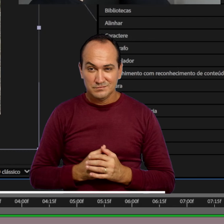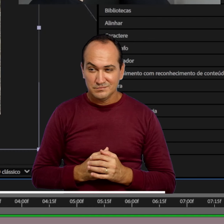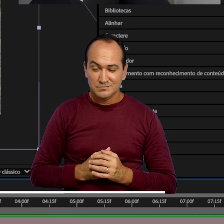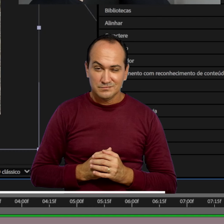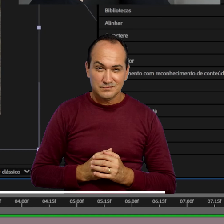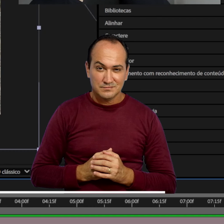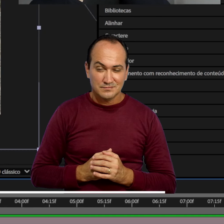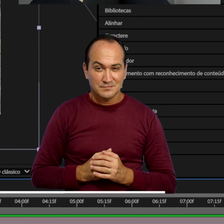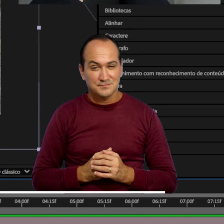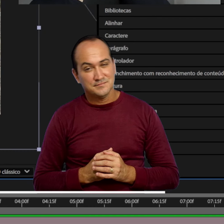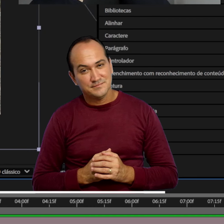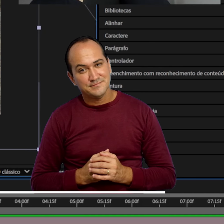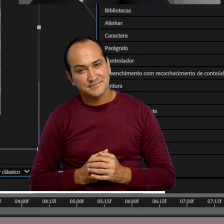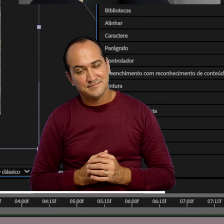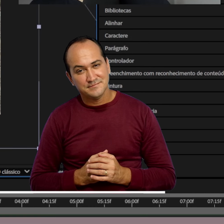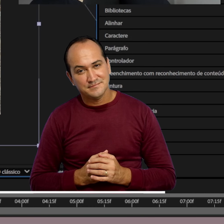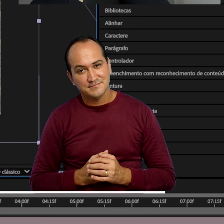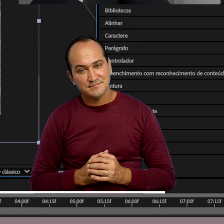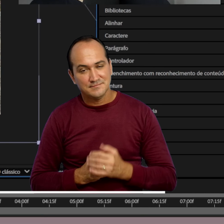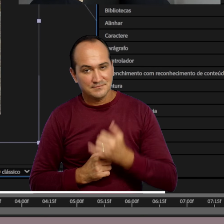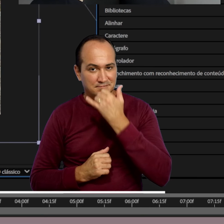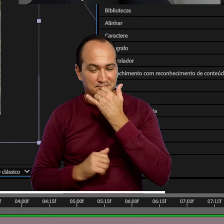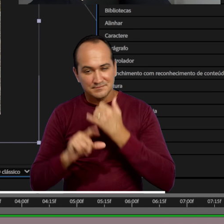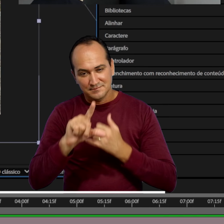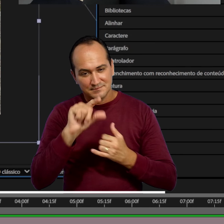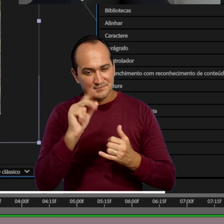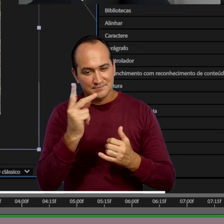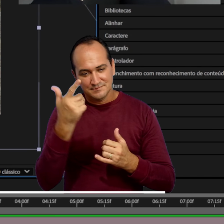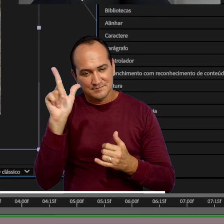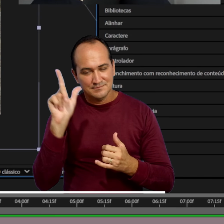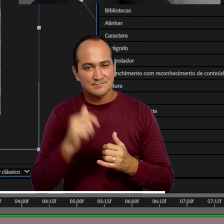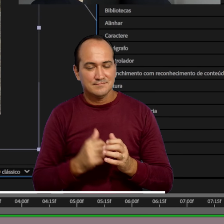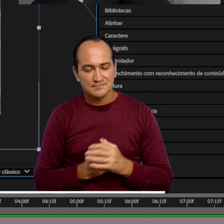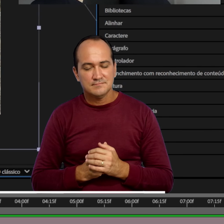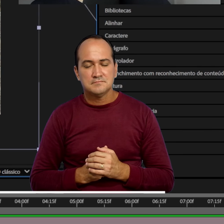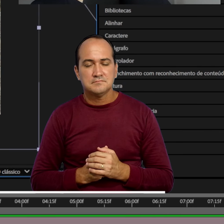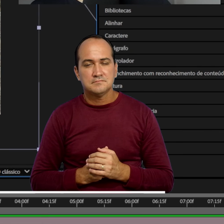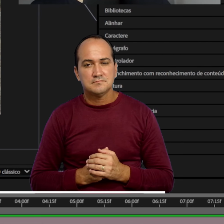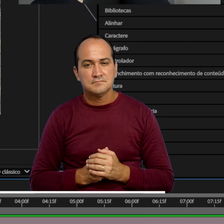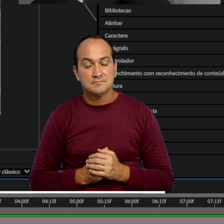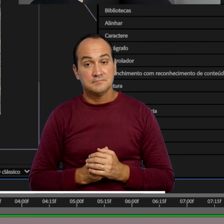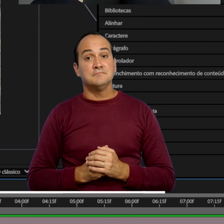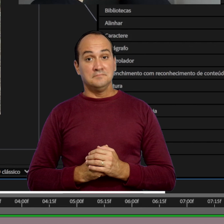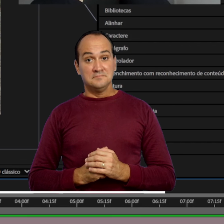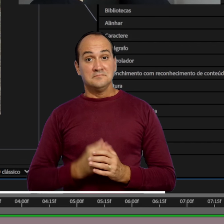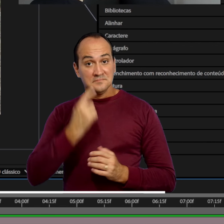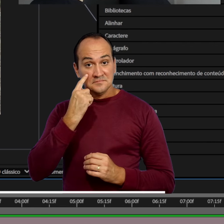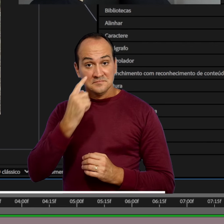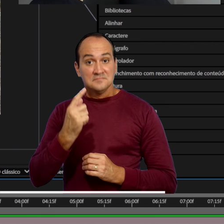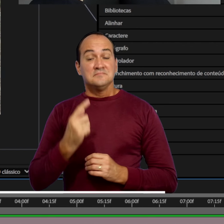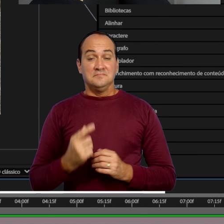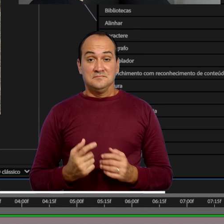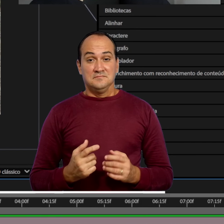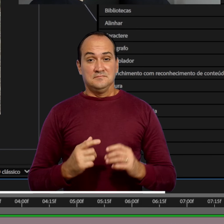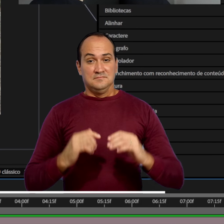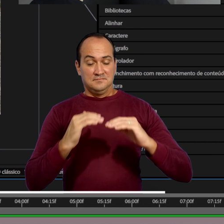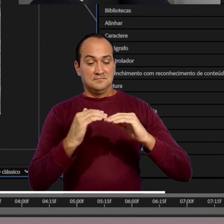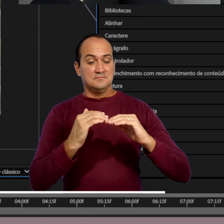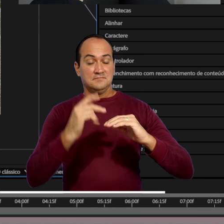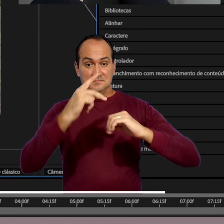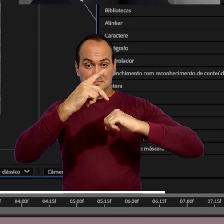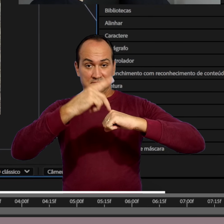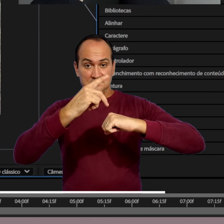justamente assim, ó. Eu vou até colocar um pouquinho mais para cima para vocês visualizarem. Ah, desculpa, que eu selecionei a outra camada, camada da rocha. Pronto. Então, ó, essa minha